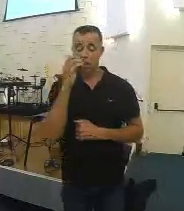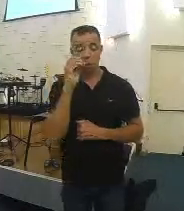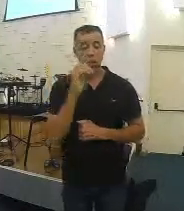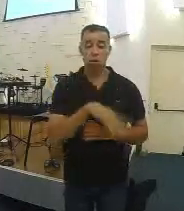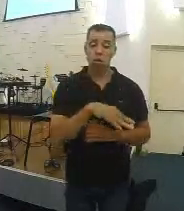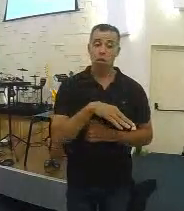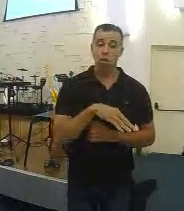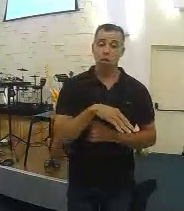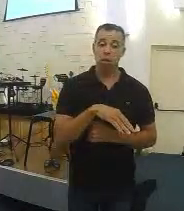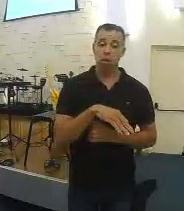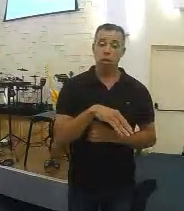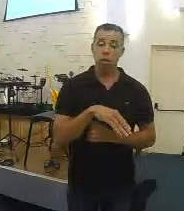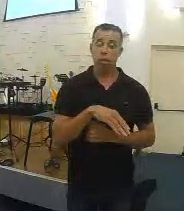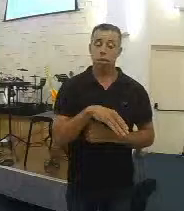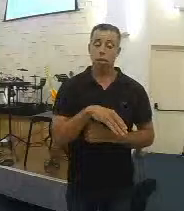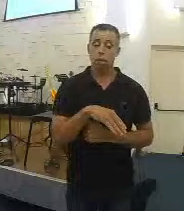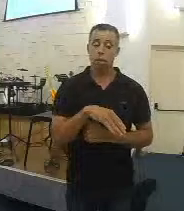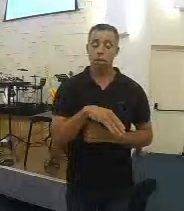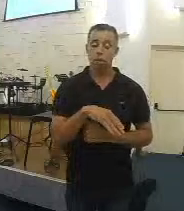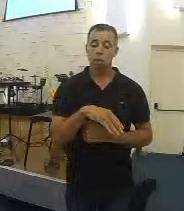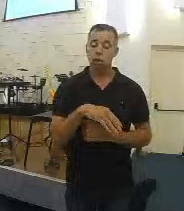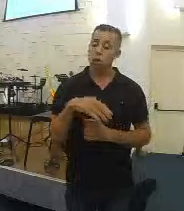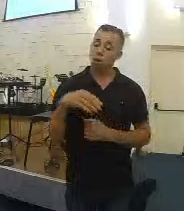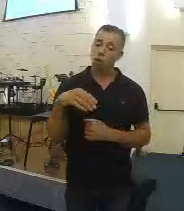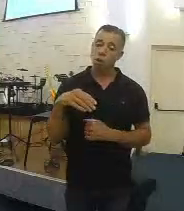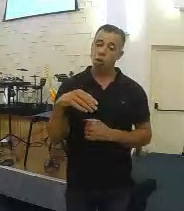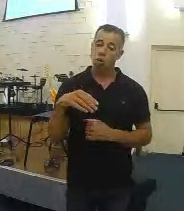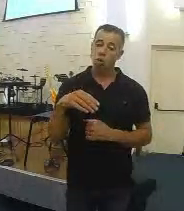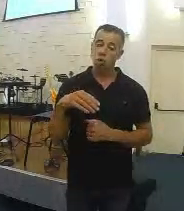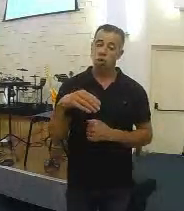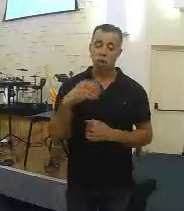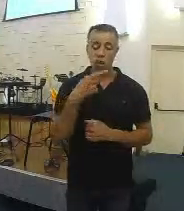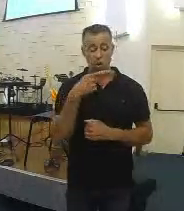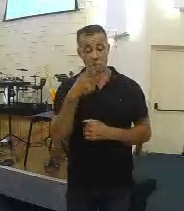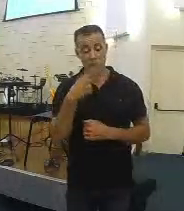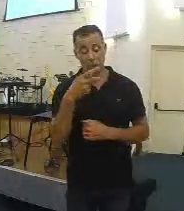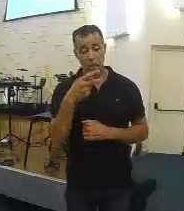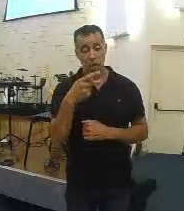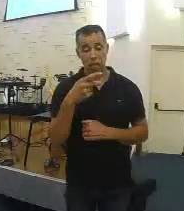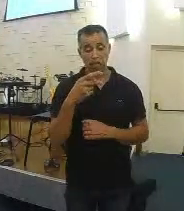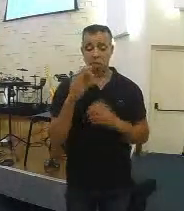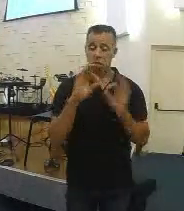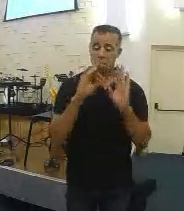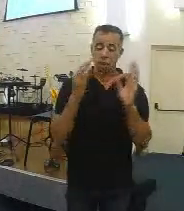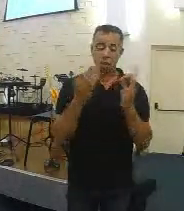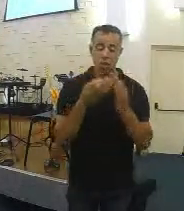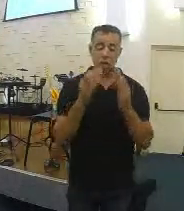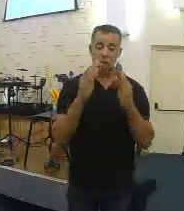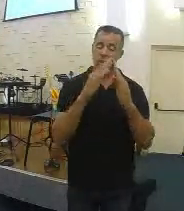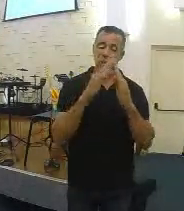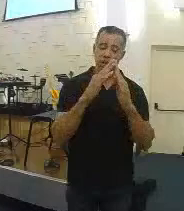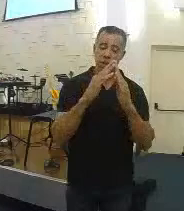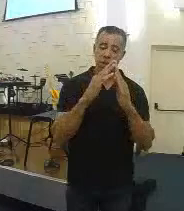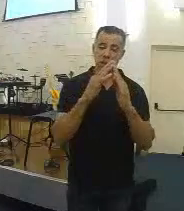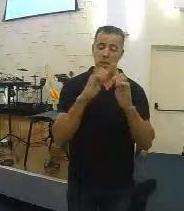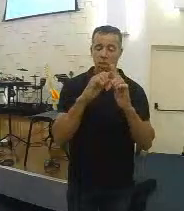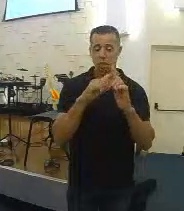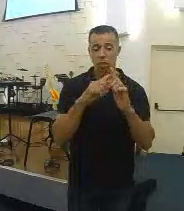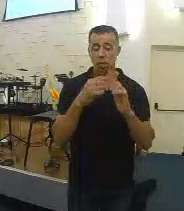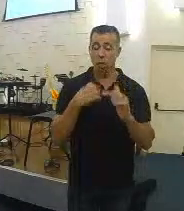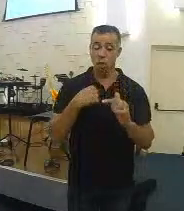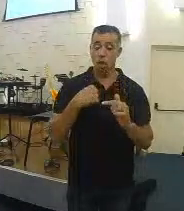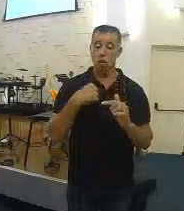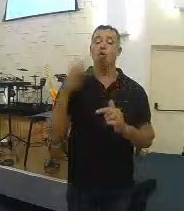eu não sou por conta de amor à denominação, não sou por conta de tradição familiar, minha família nem tem tradição evangélica, eu sou batista